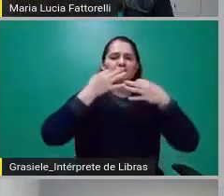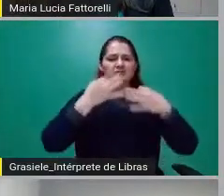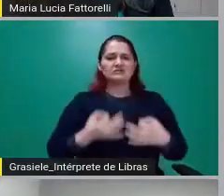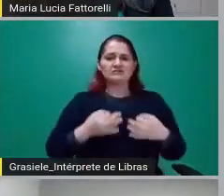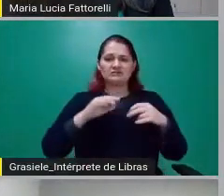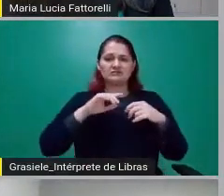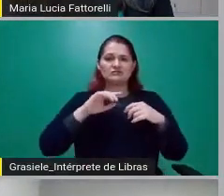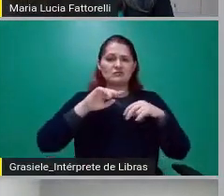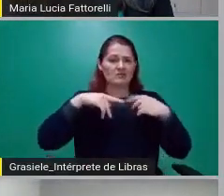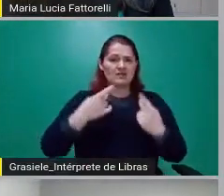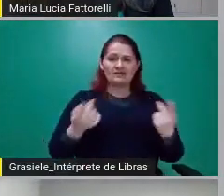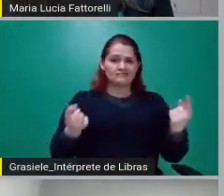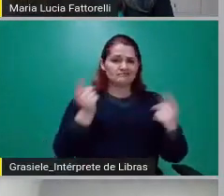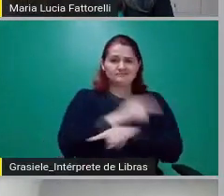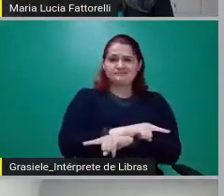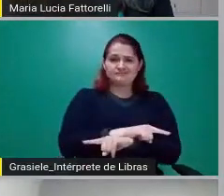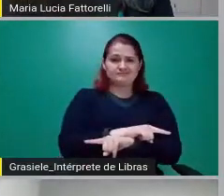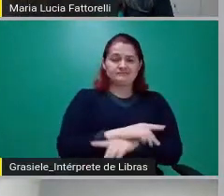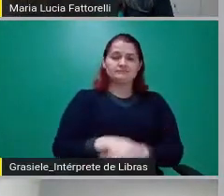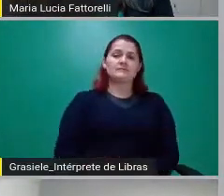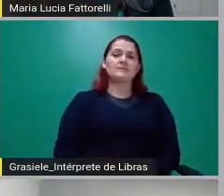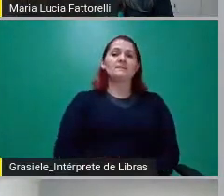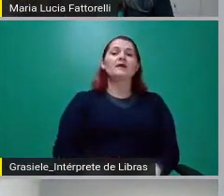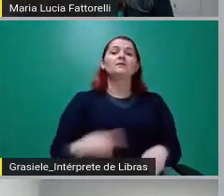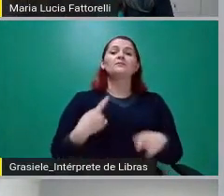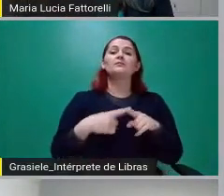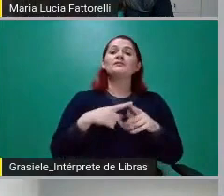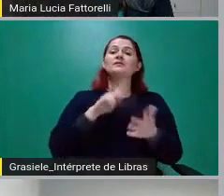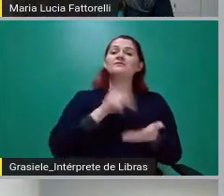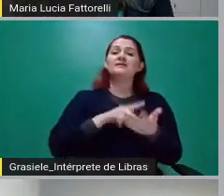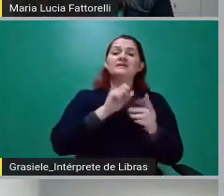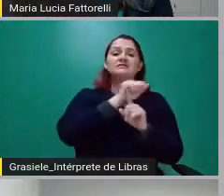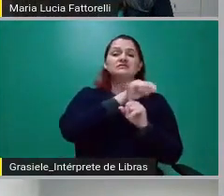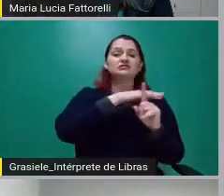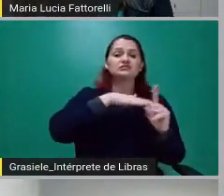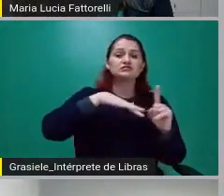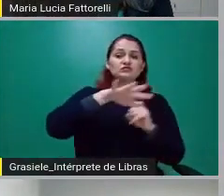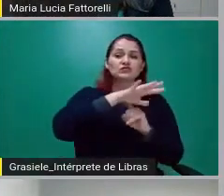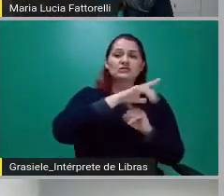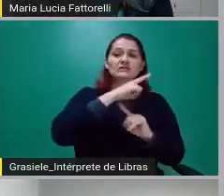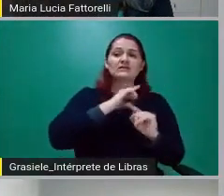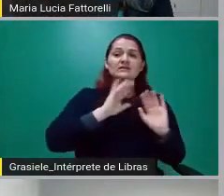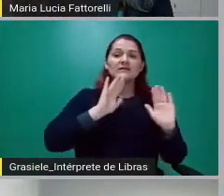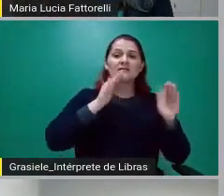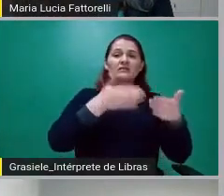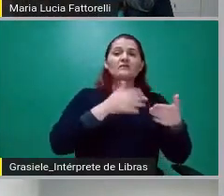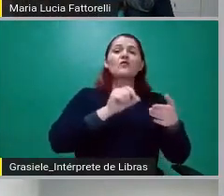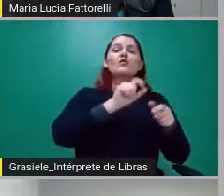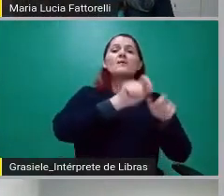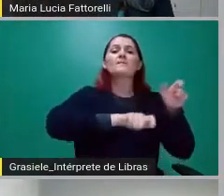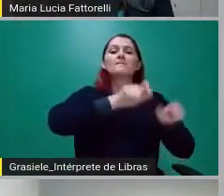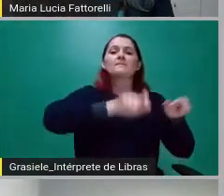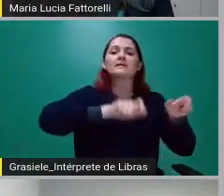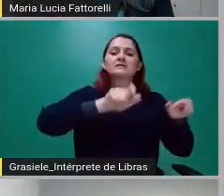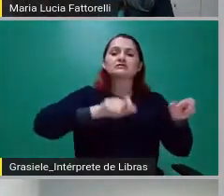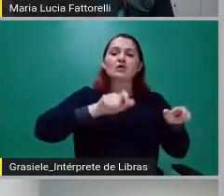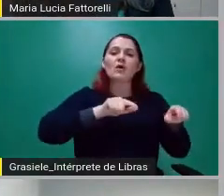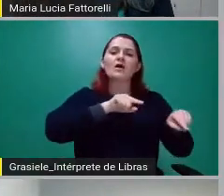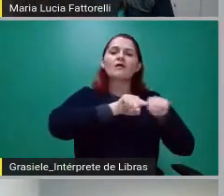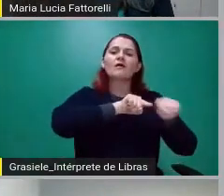de que a sociedade é composta exclusivamente por indivíduos que